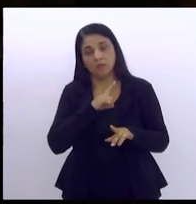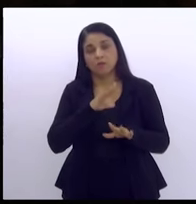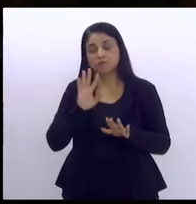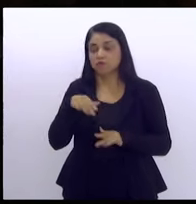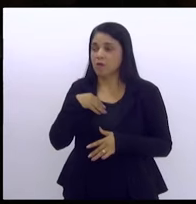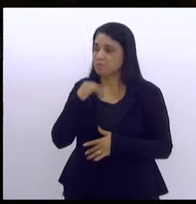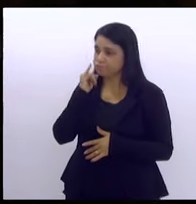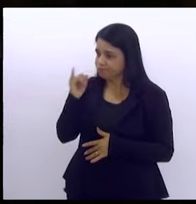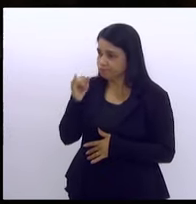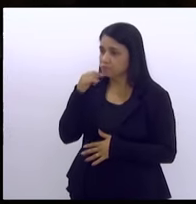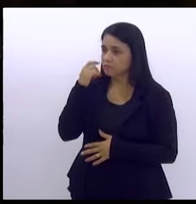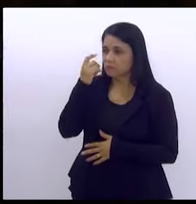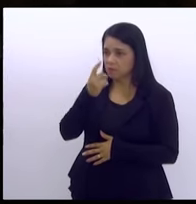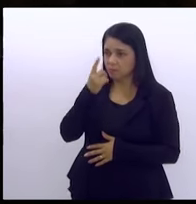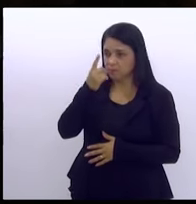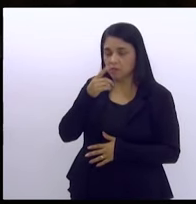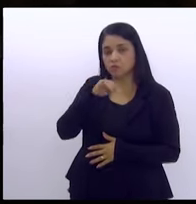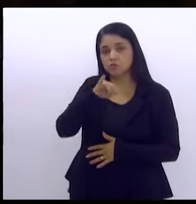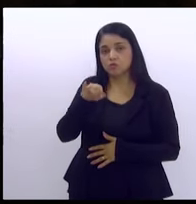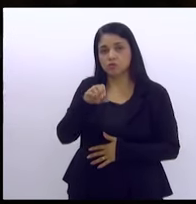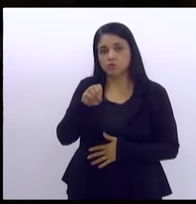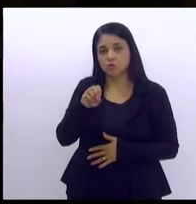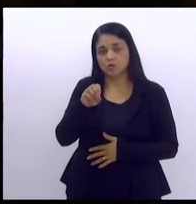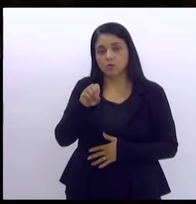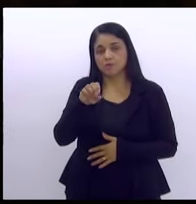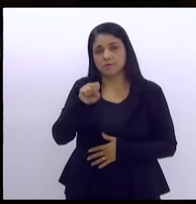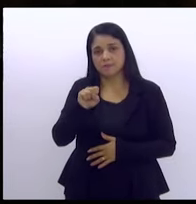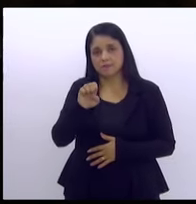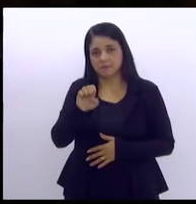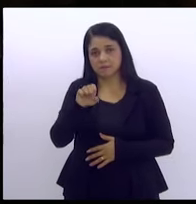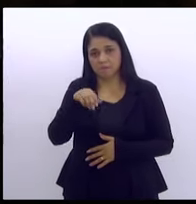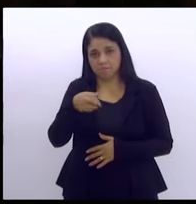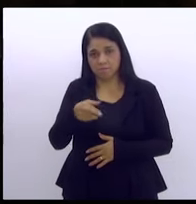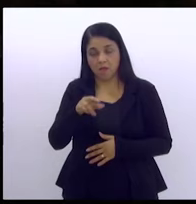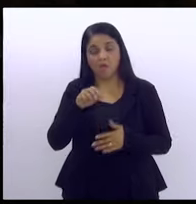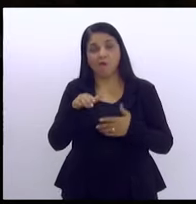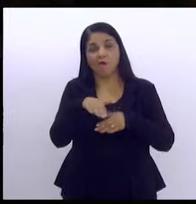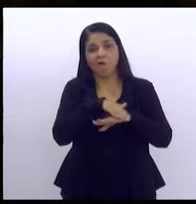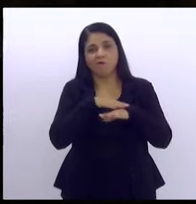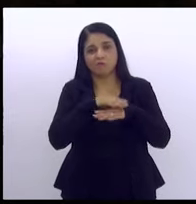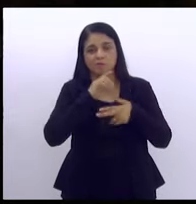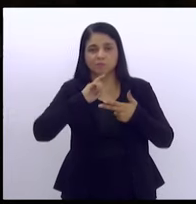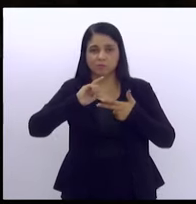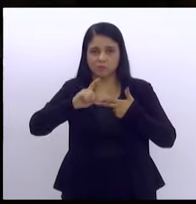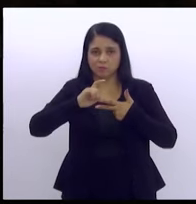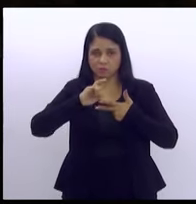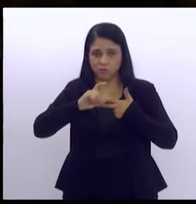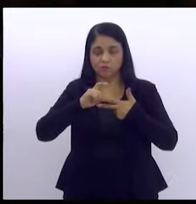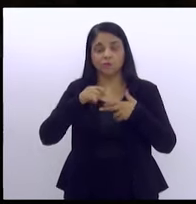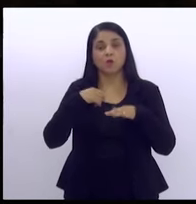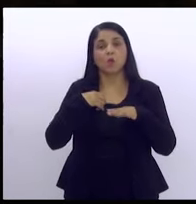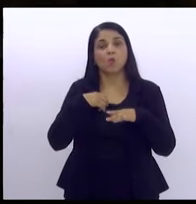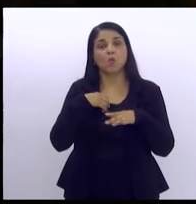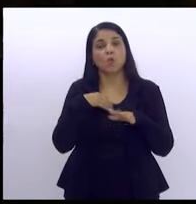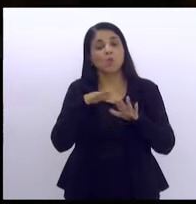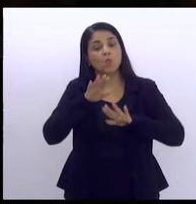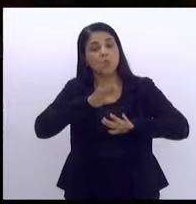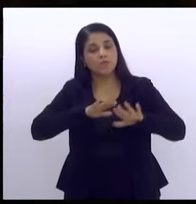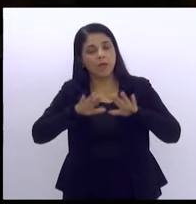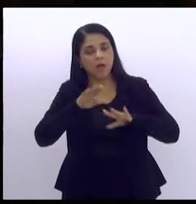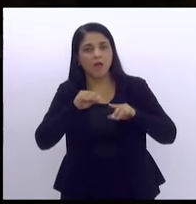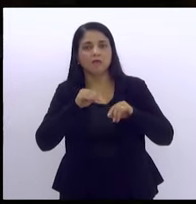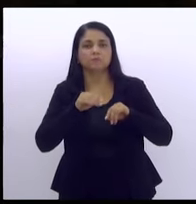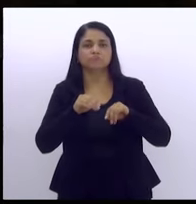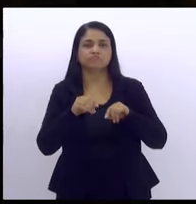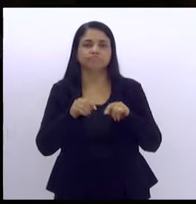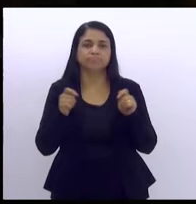amigo deputado professor Josemar, de conversar com o Poder Executivo para que esse cuidado fosse atendido. Ou seja, não